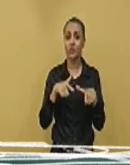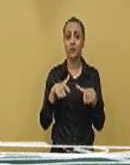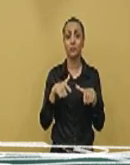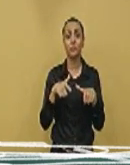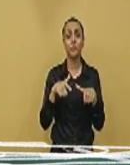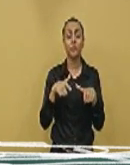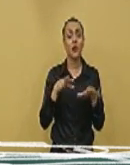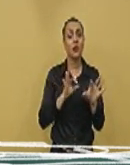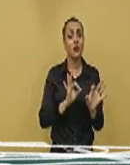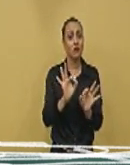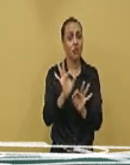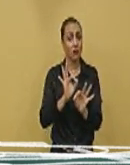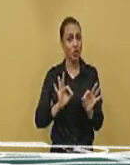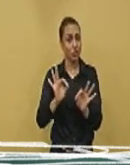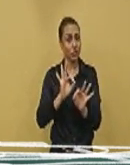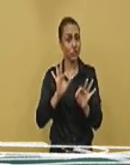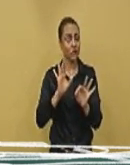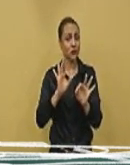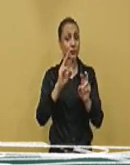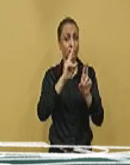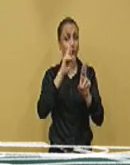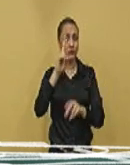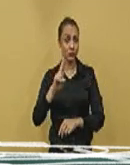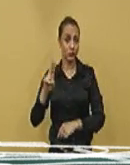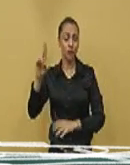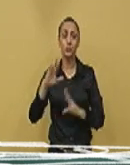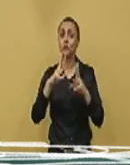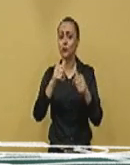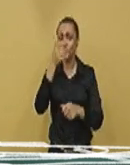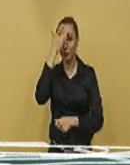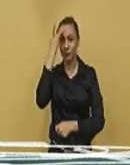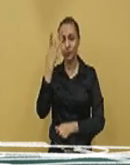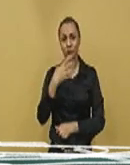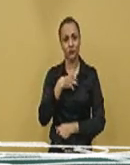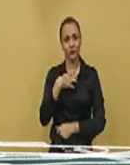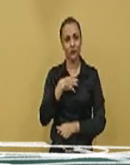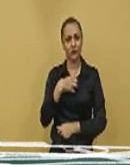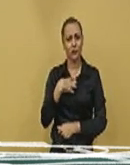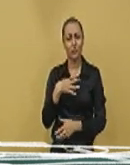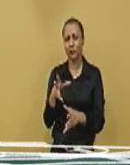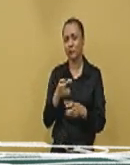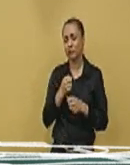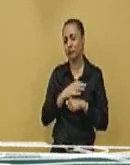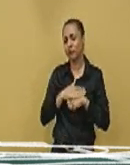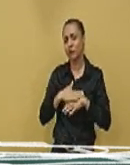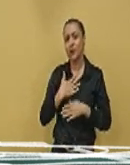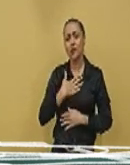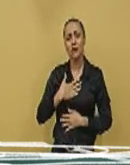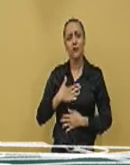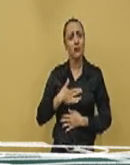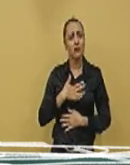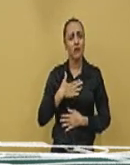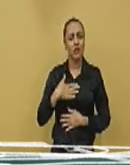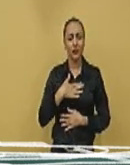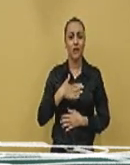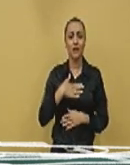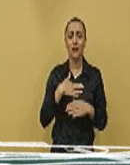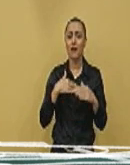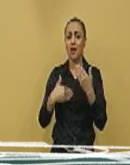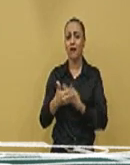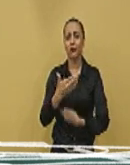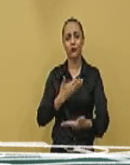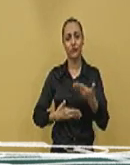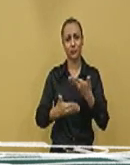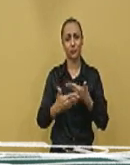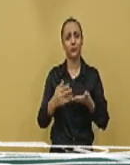a organização dessa universidade para que todos e todas se sintam acolhidos, para que a integração prevaleça, para que a gente não